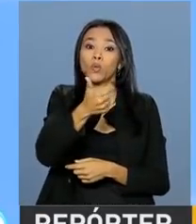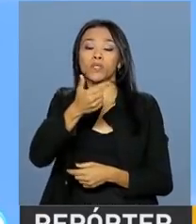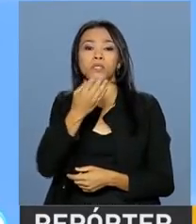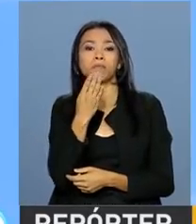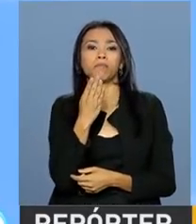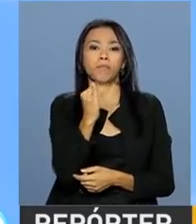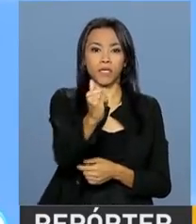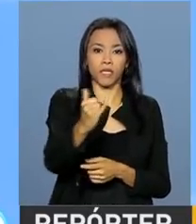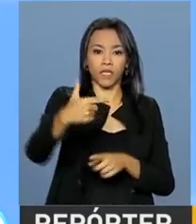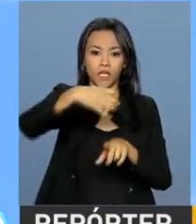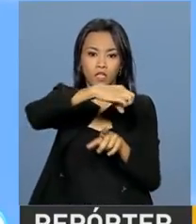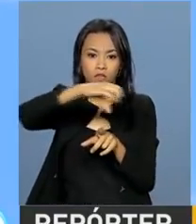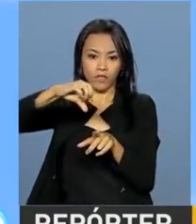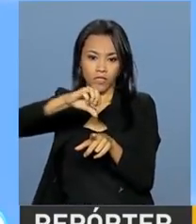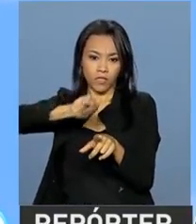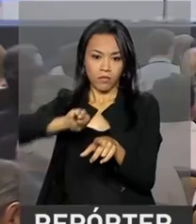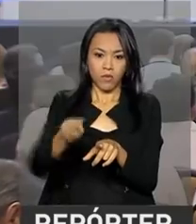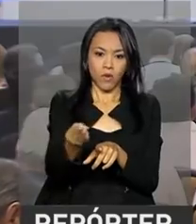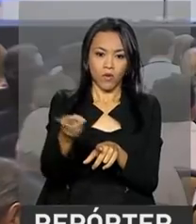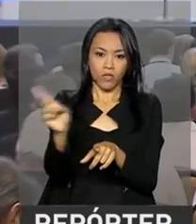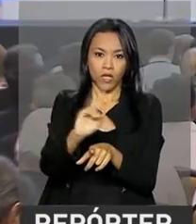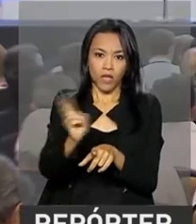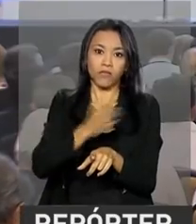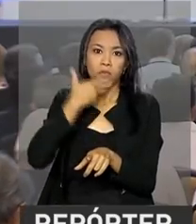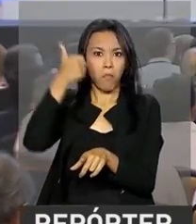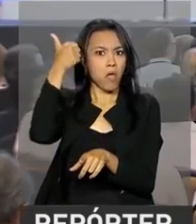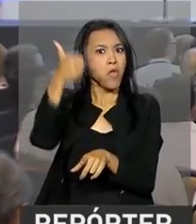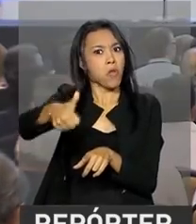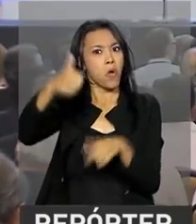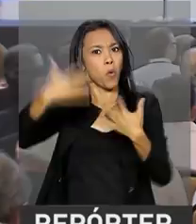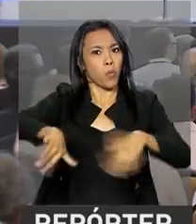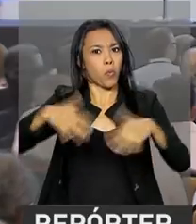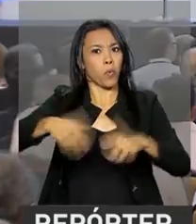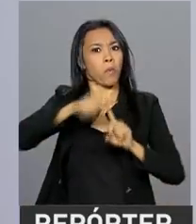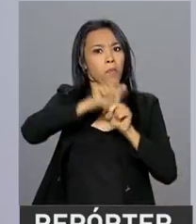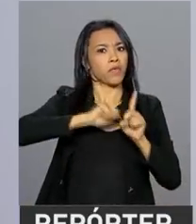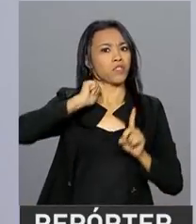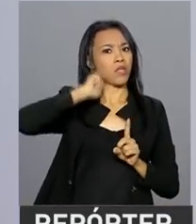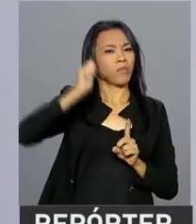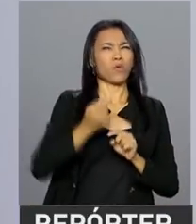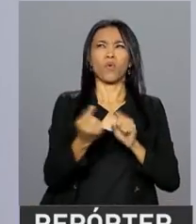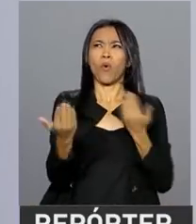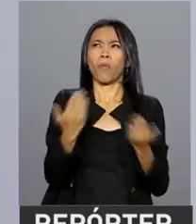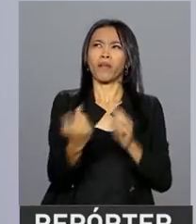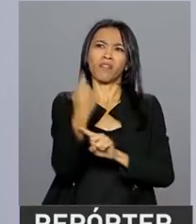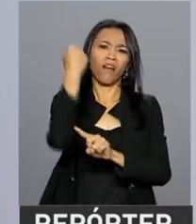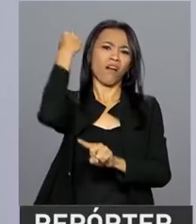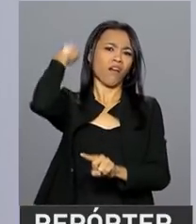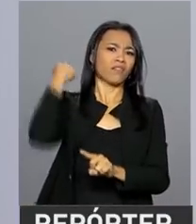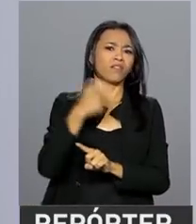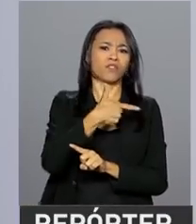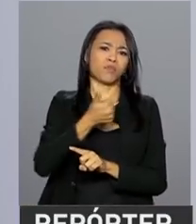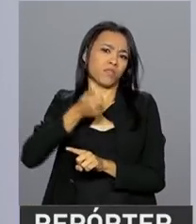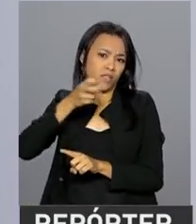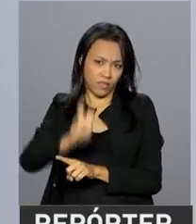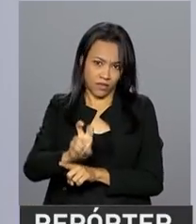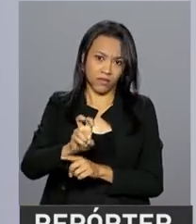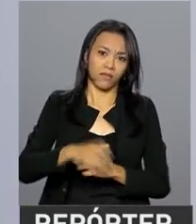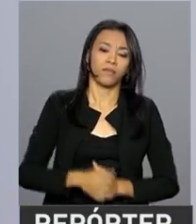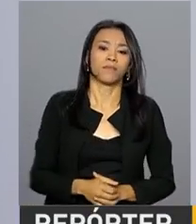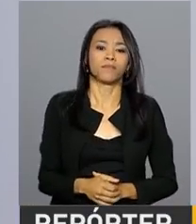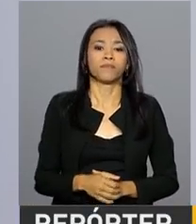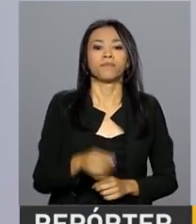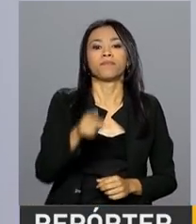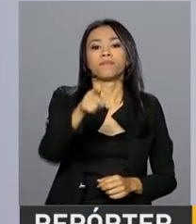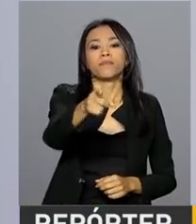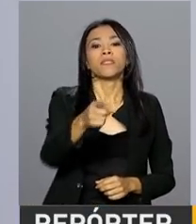e 900 milhões de reais, melhor resultado para meses de abril desde 2015. Nós vamos ver um